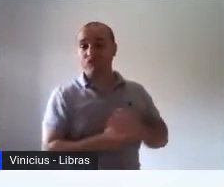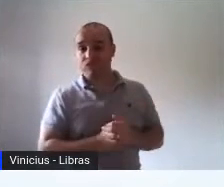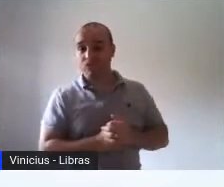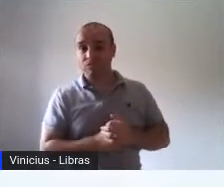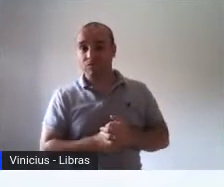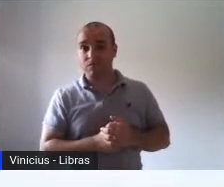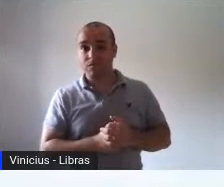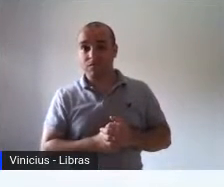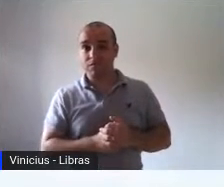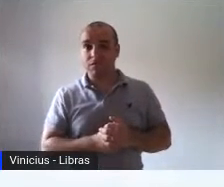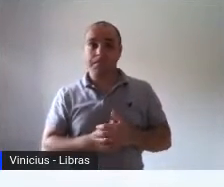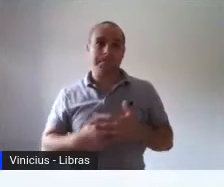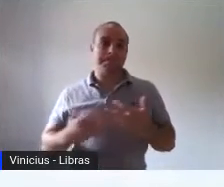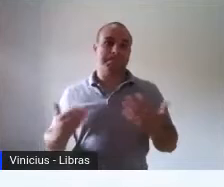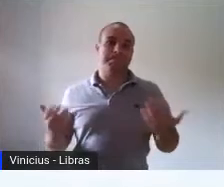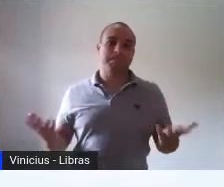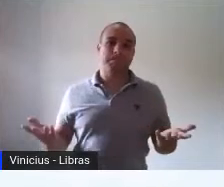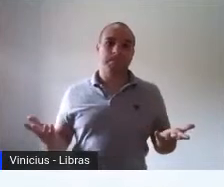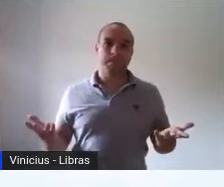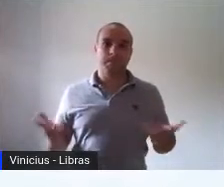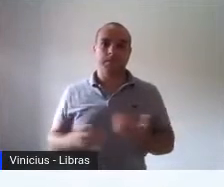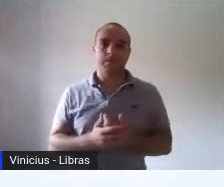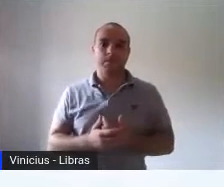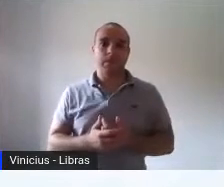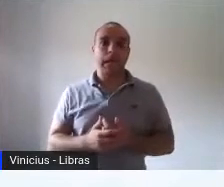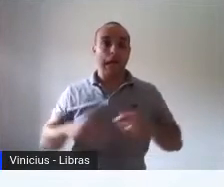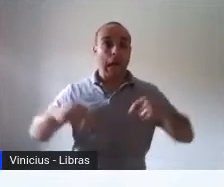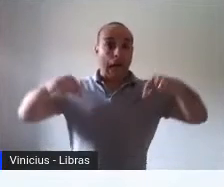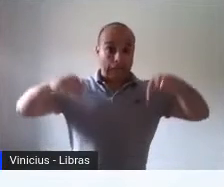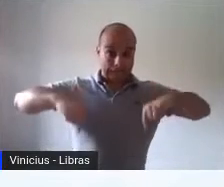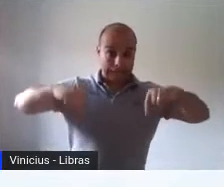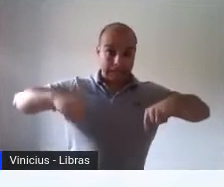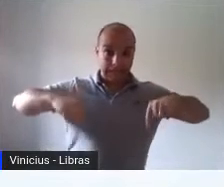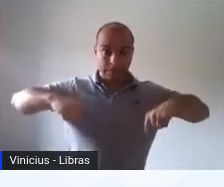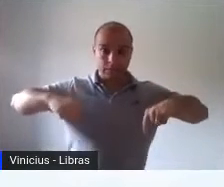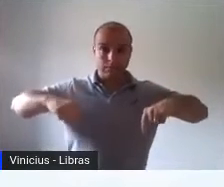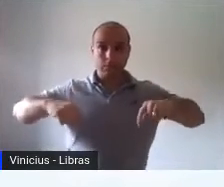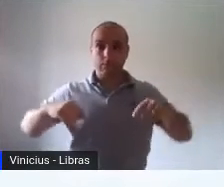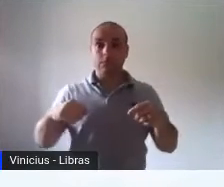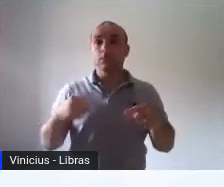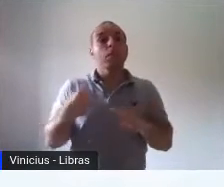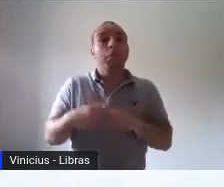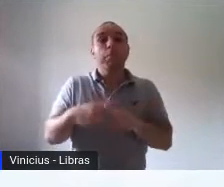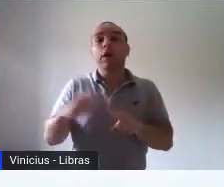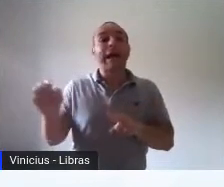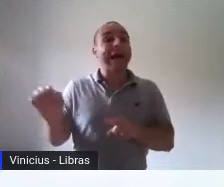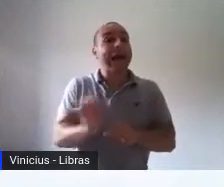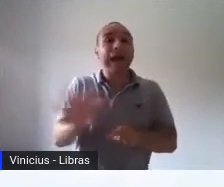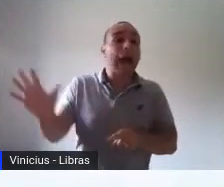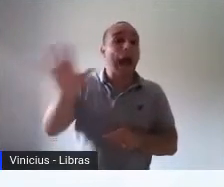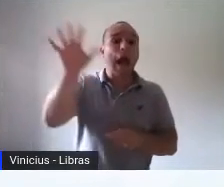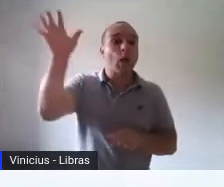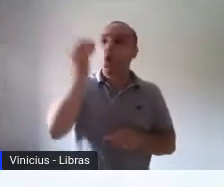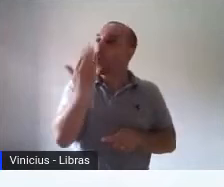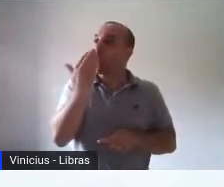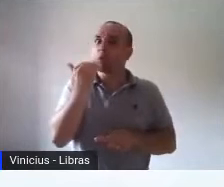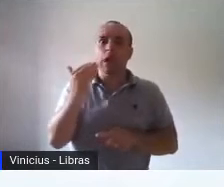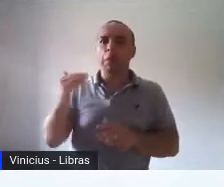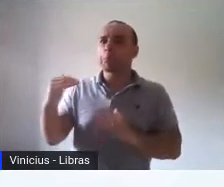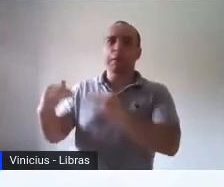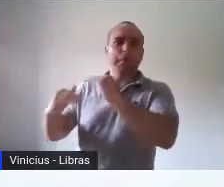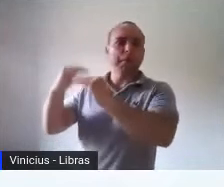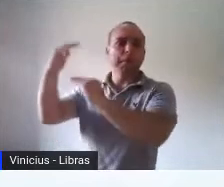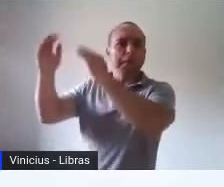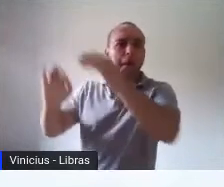Brasil, ocorreu o contrário. Então, um dos principais causadores desse aumento da inflação, né, desse aumento